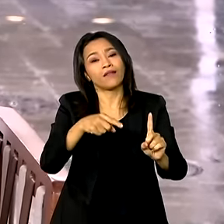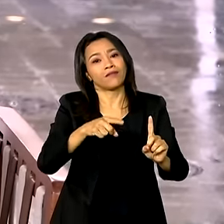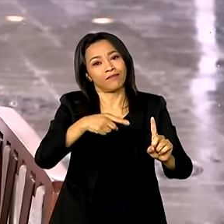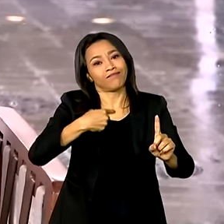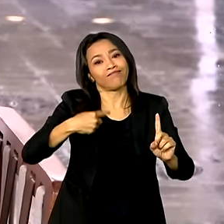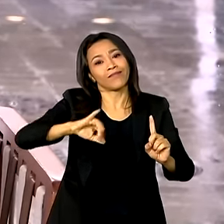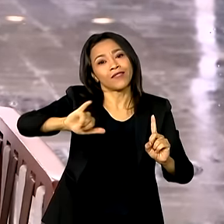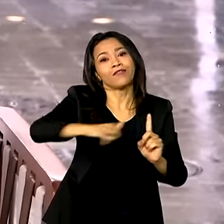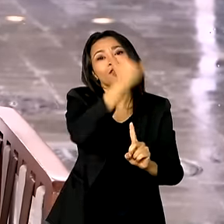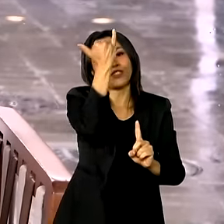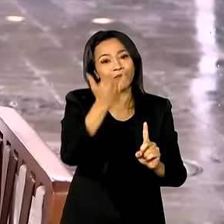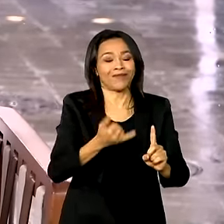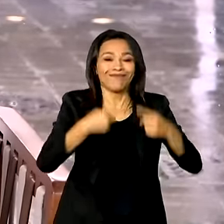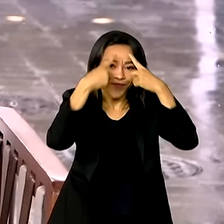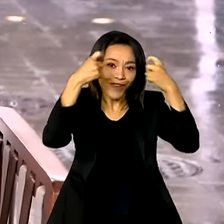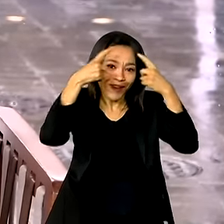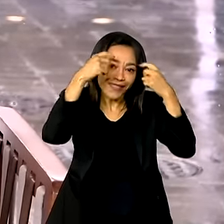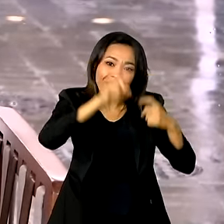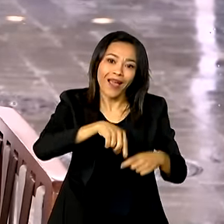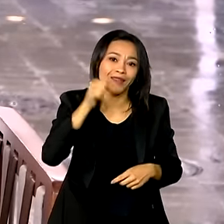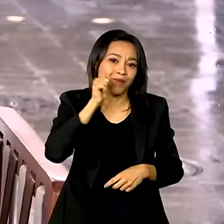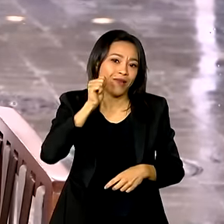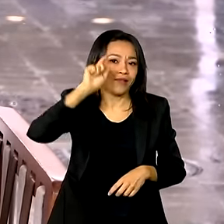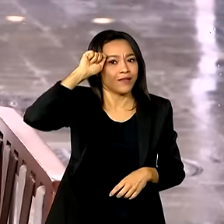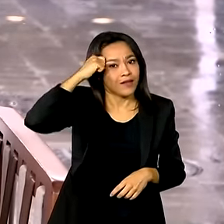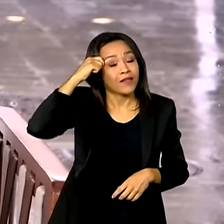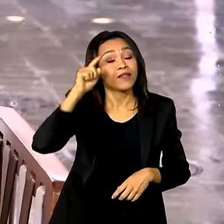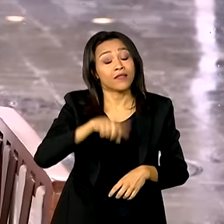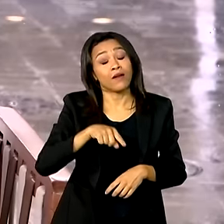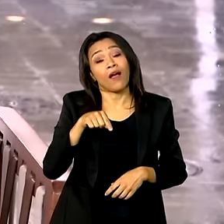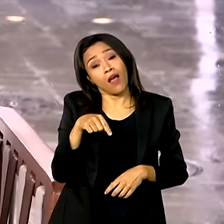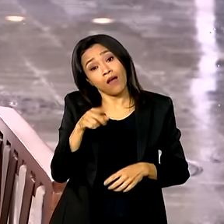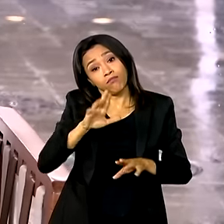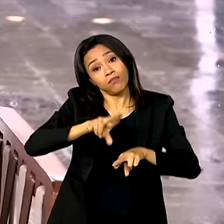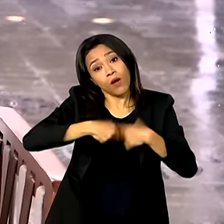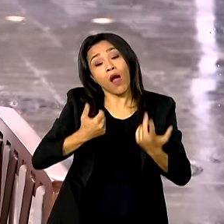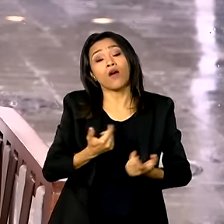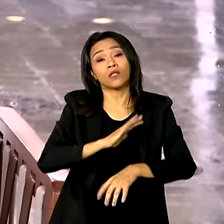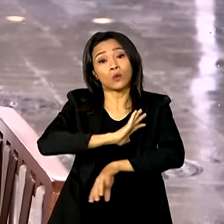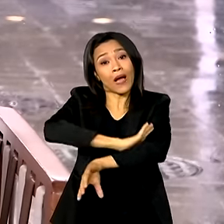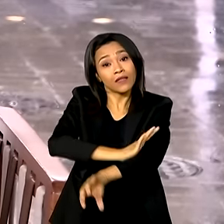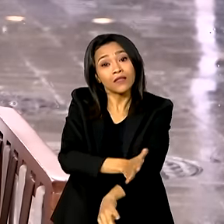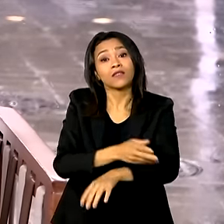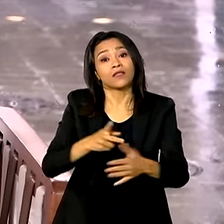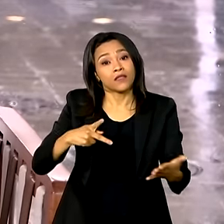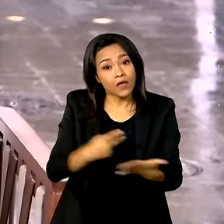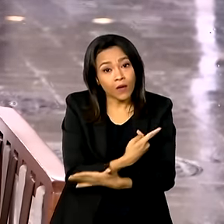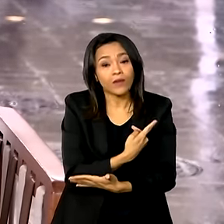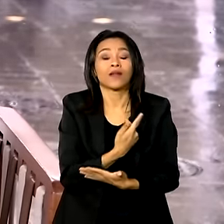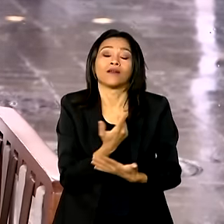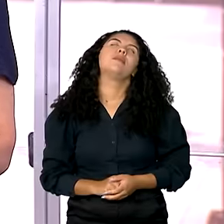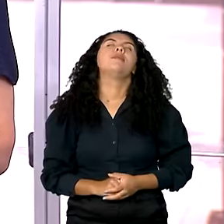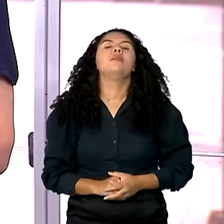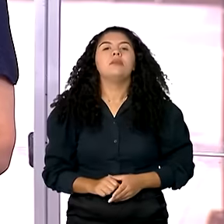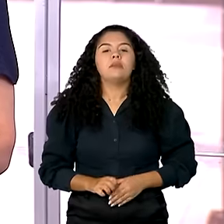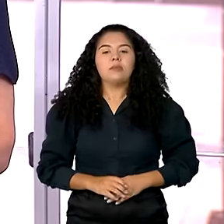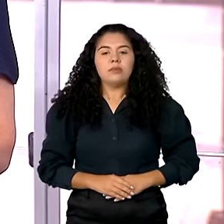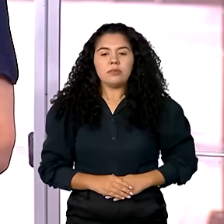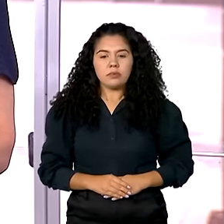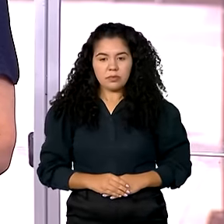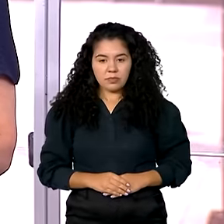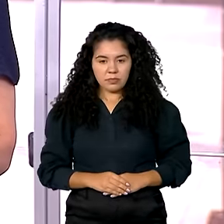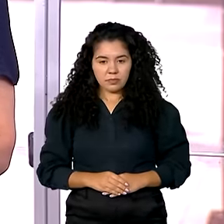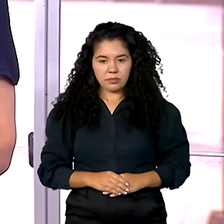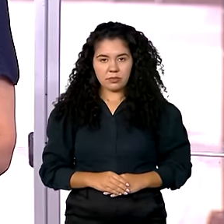um recorte muito forte que faz parte do racismo que está colocado também no mundo.